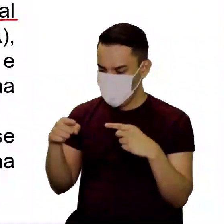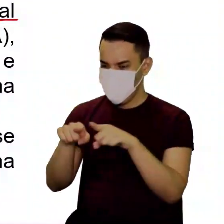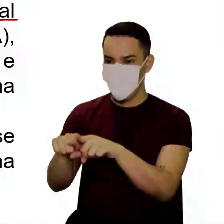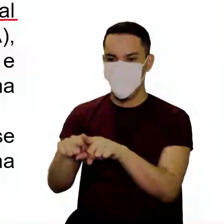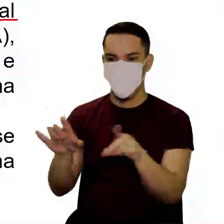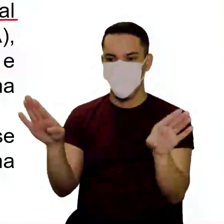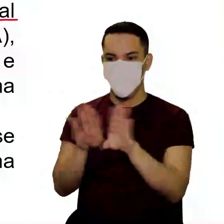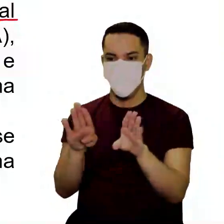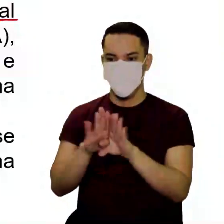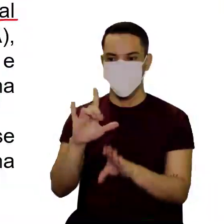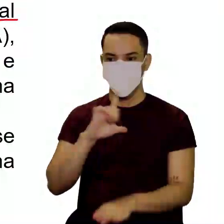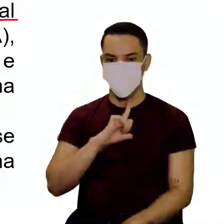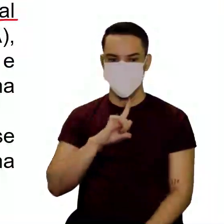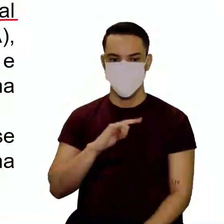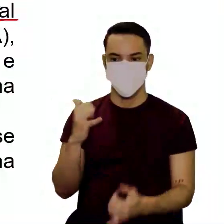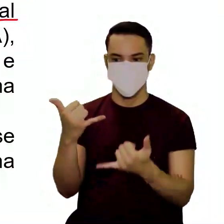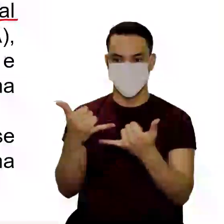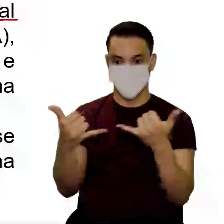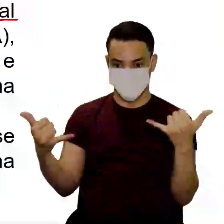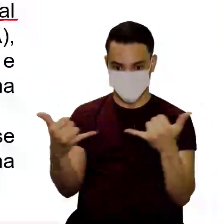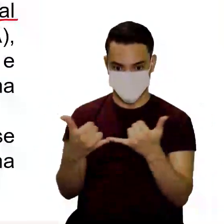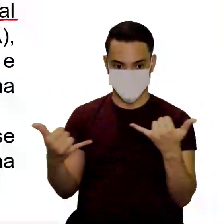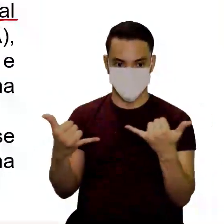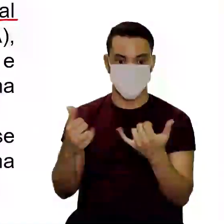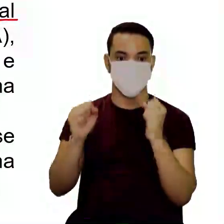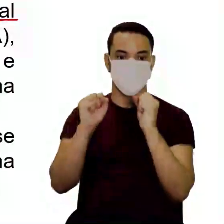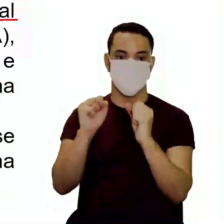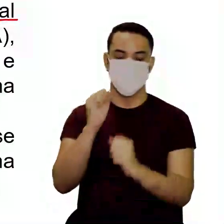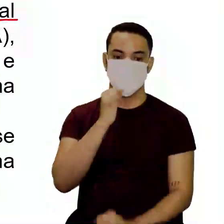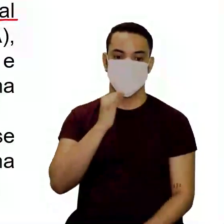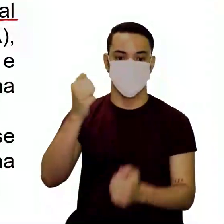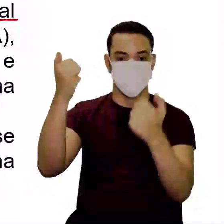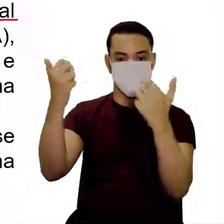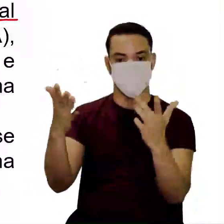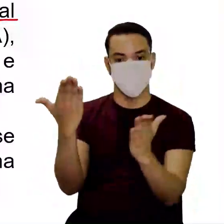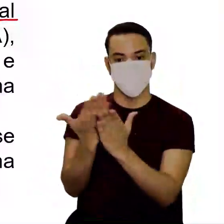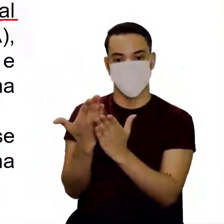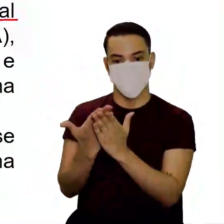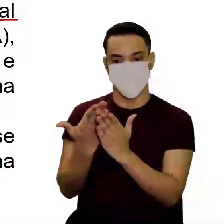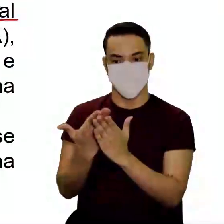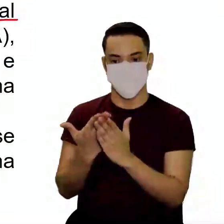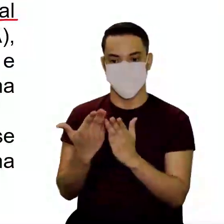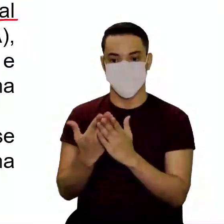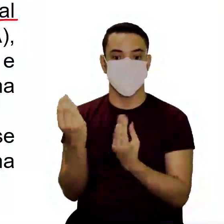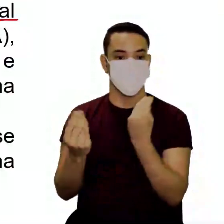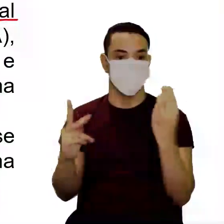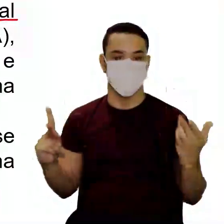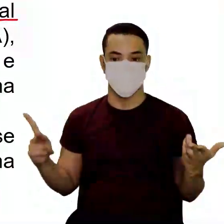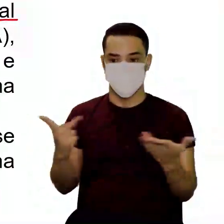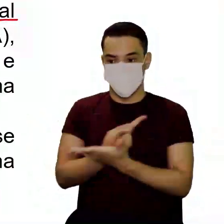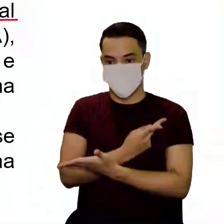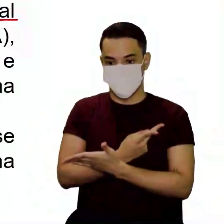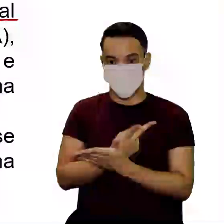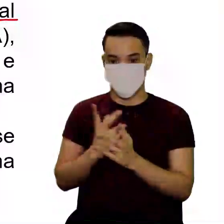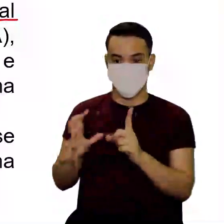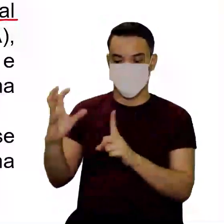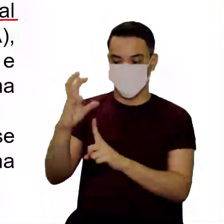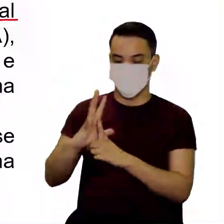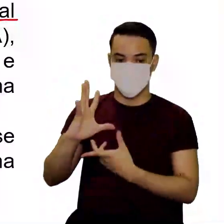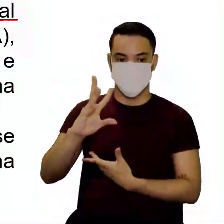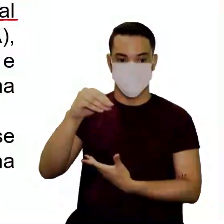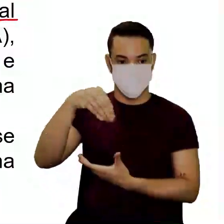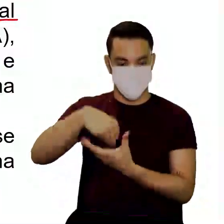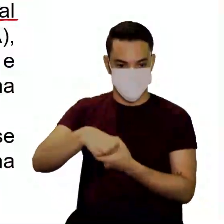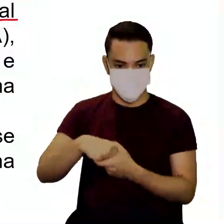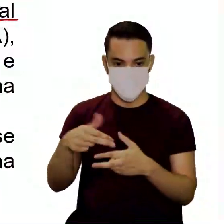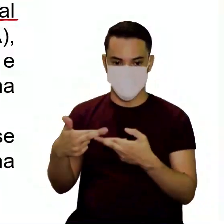Considerando os resistores como fios, pode-se exemplificar o estudo das grandezas que influem na